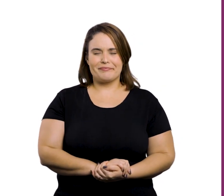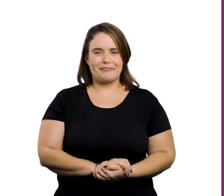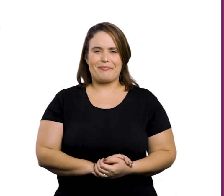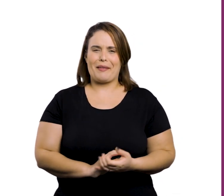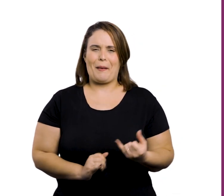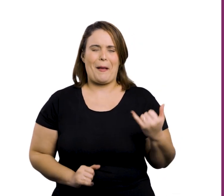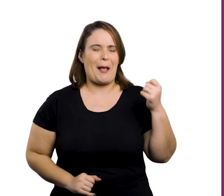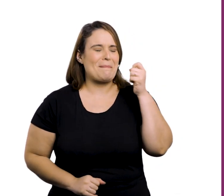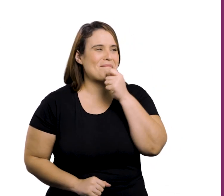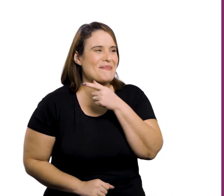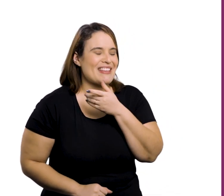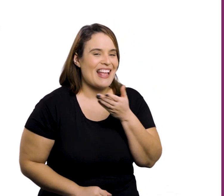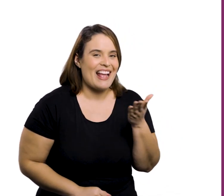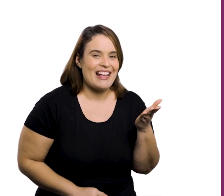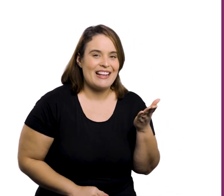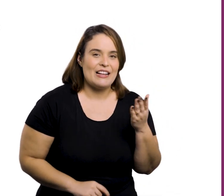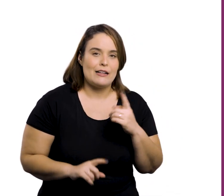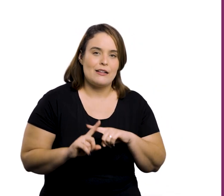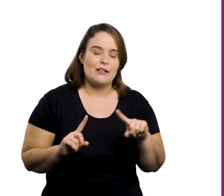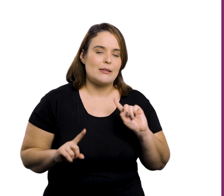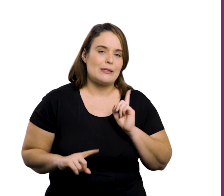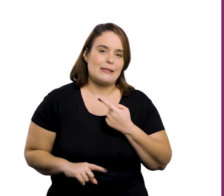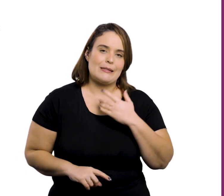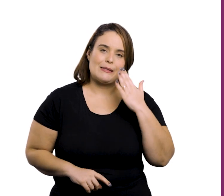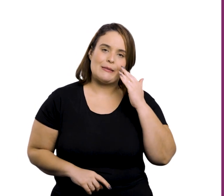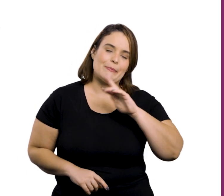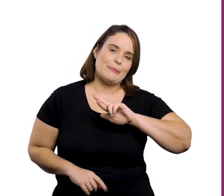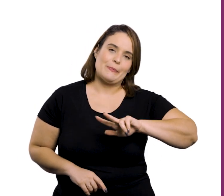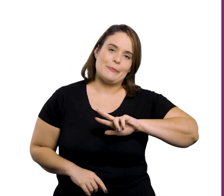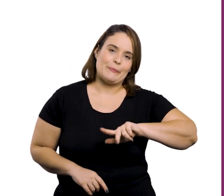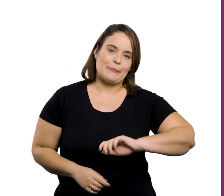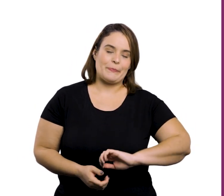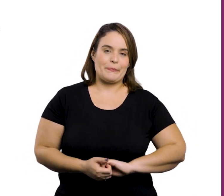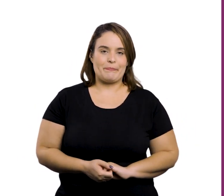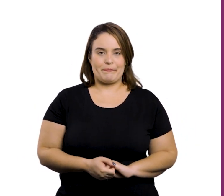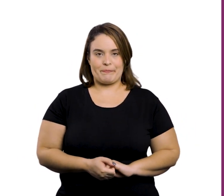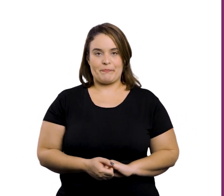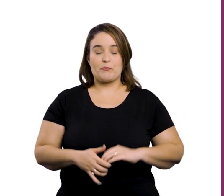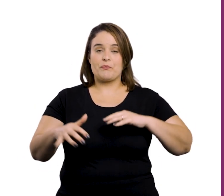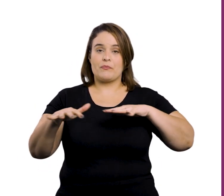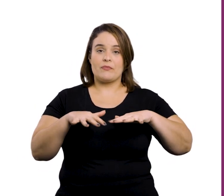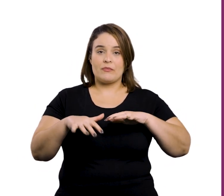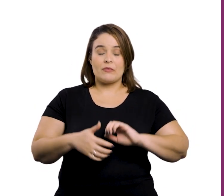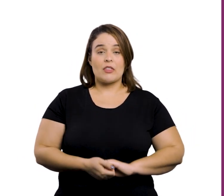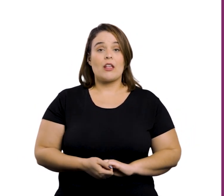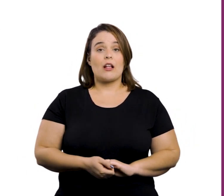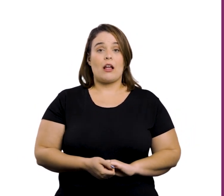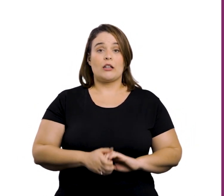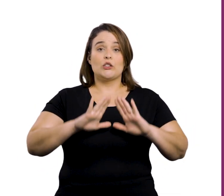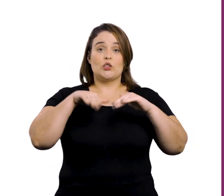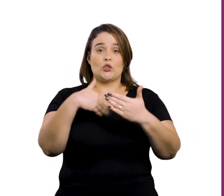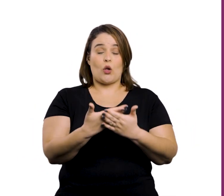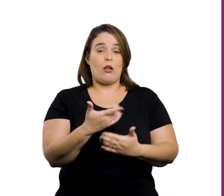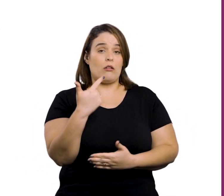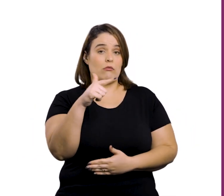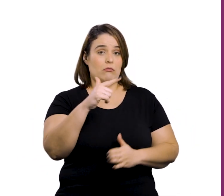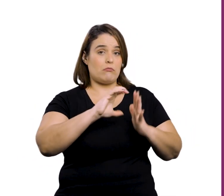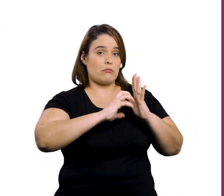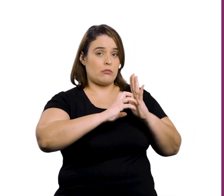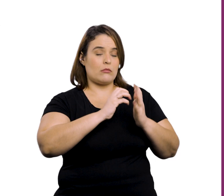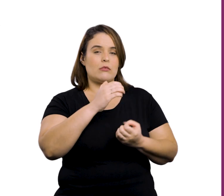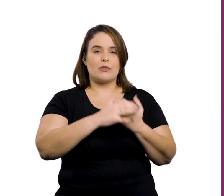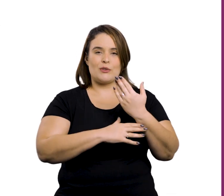ser uma grande piada, mas sabemos que infelizmente não é. O movimento Escola Sem Partido, surgido em